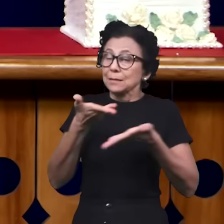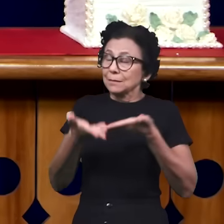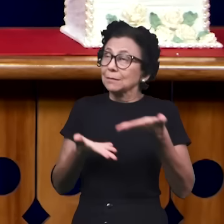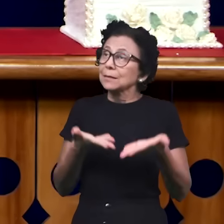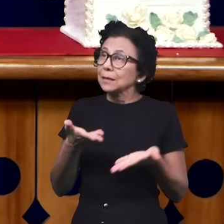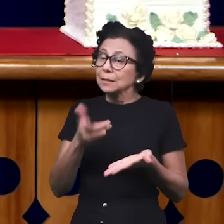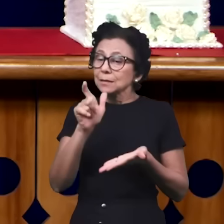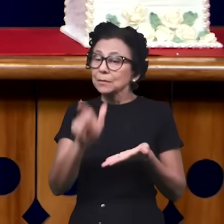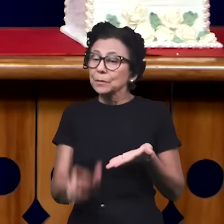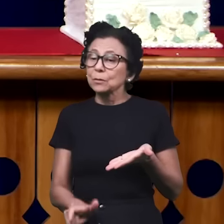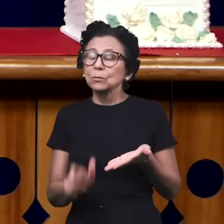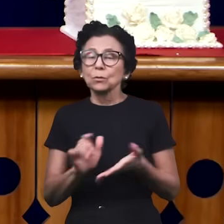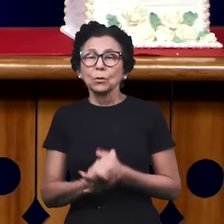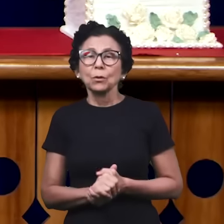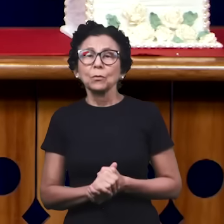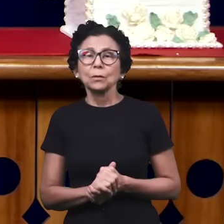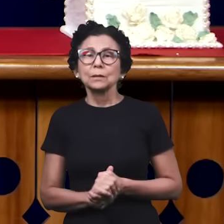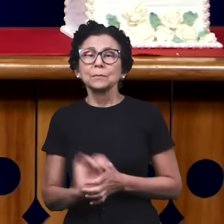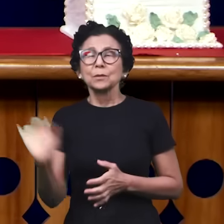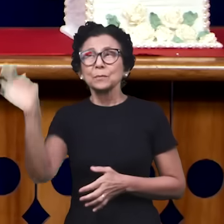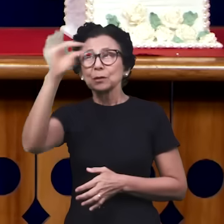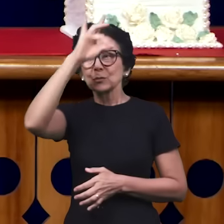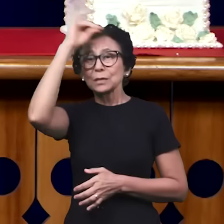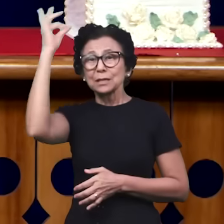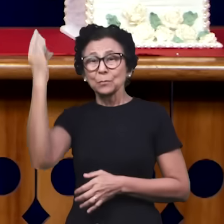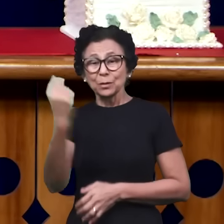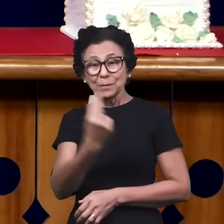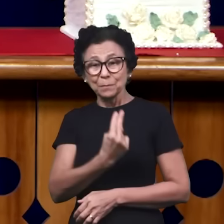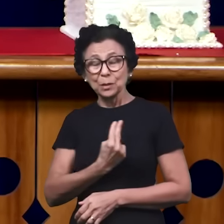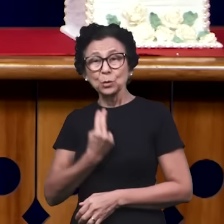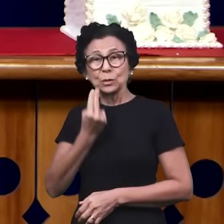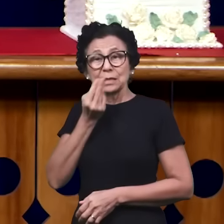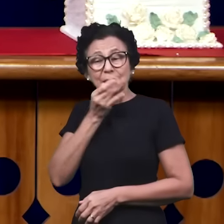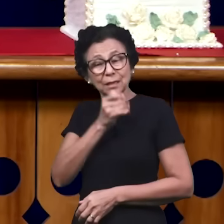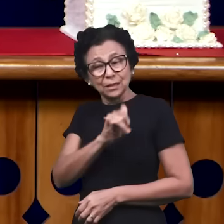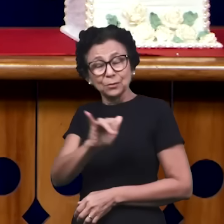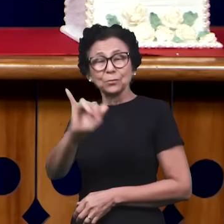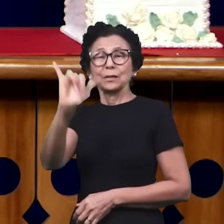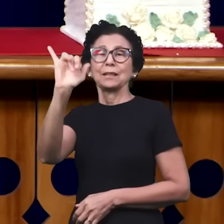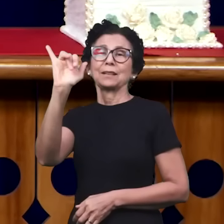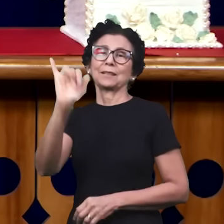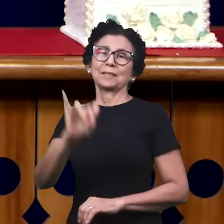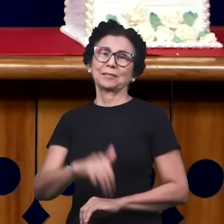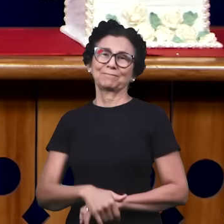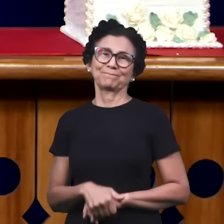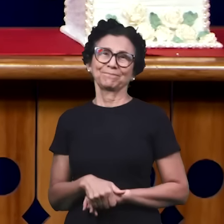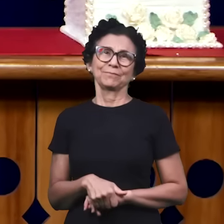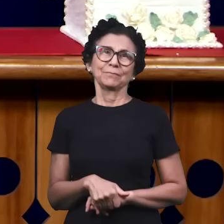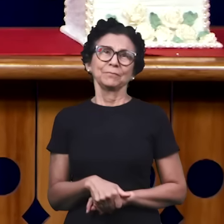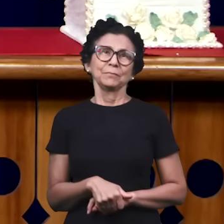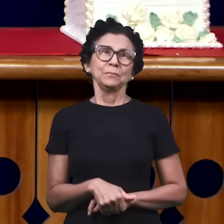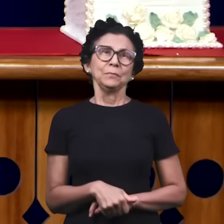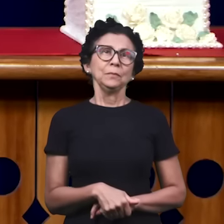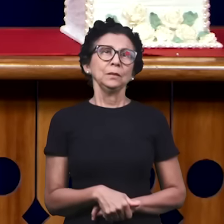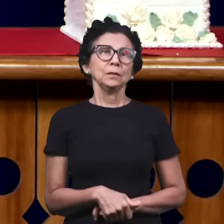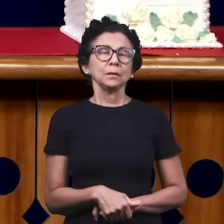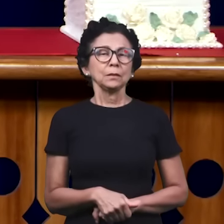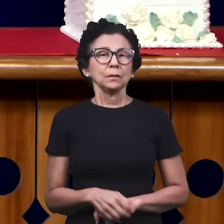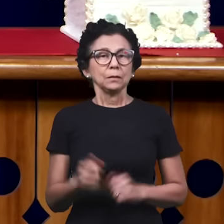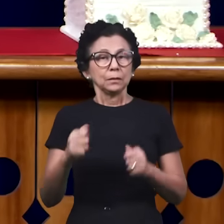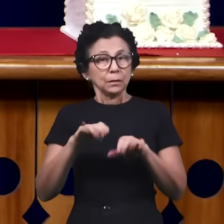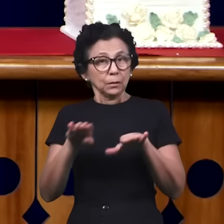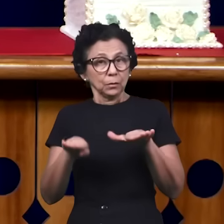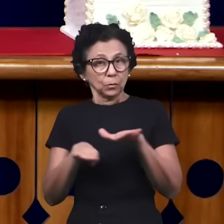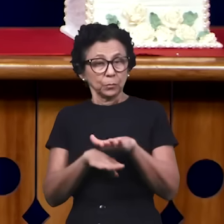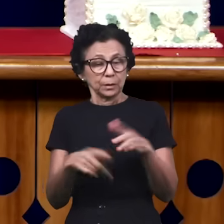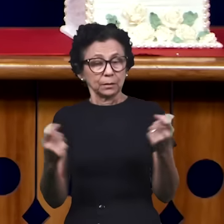momento que eu for falar, o Espírito Santo possa falar através de mim e eu possa ser esse instrumento na mão do Senhor. Mas isso tem que ter humildade,